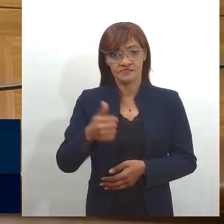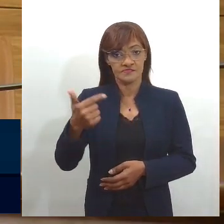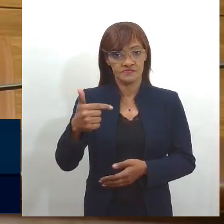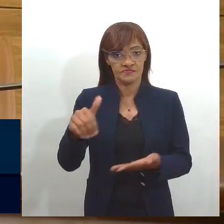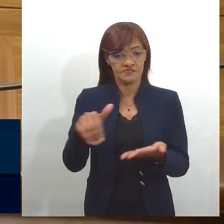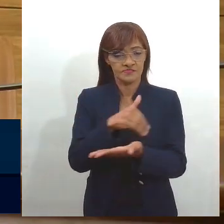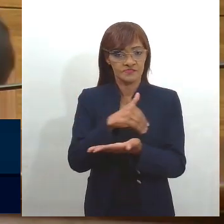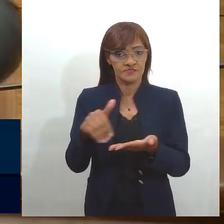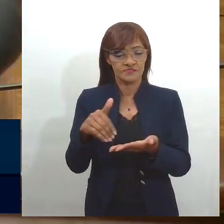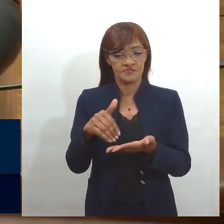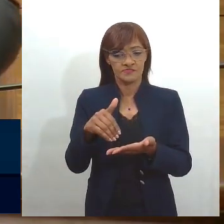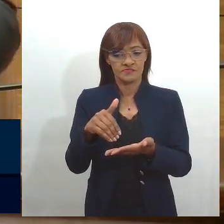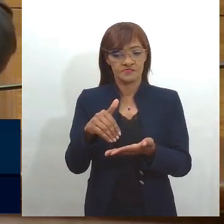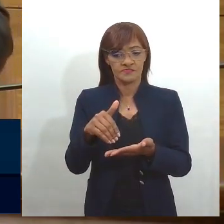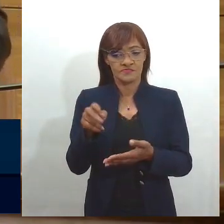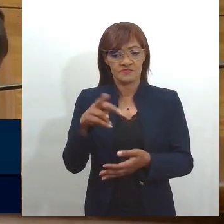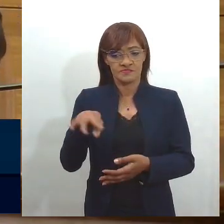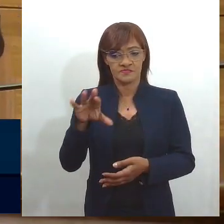Sobral.